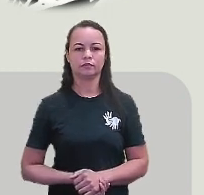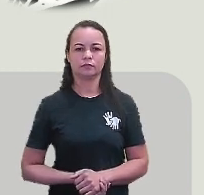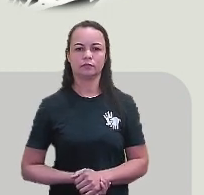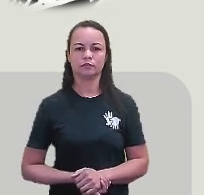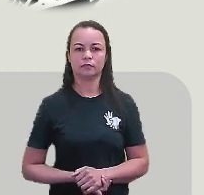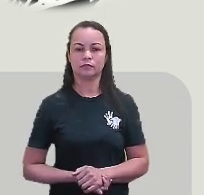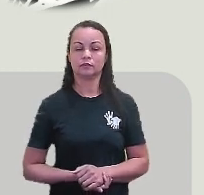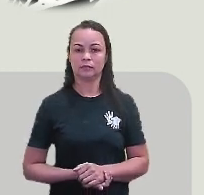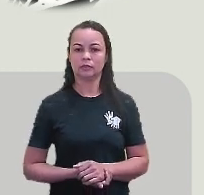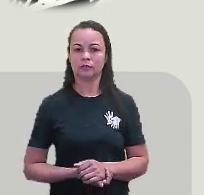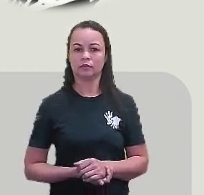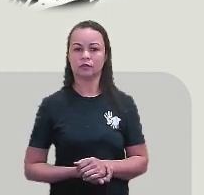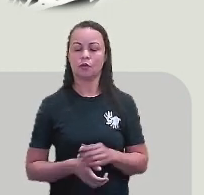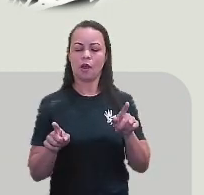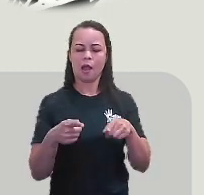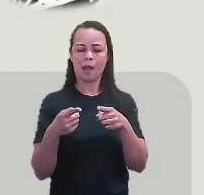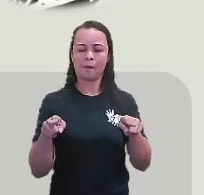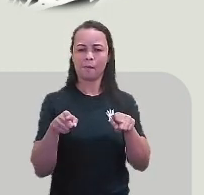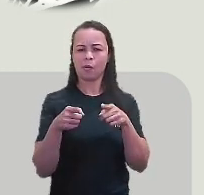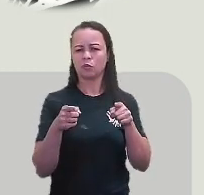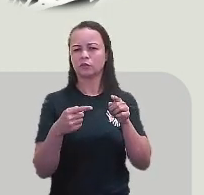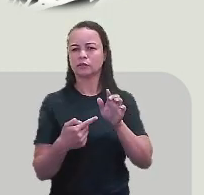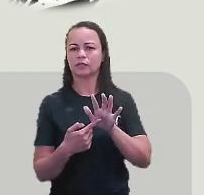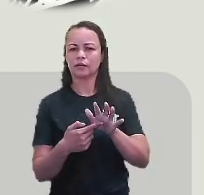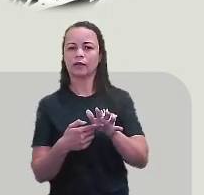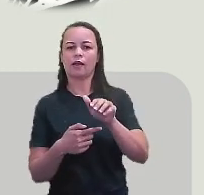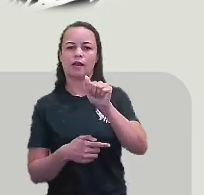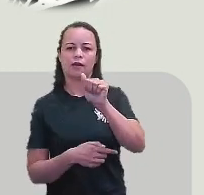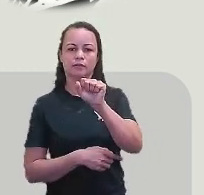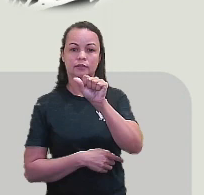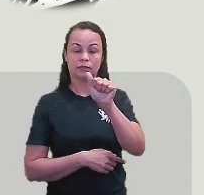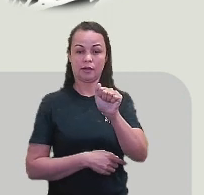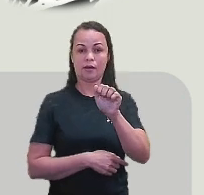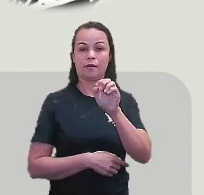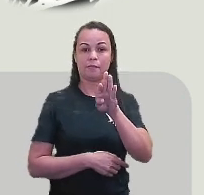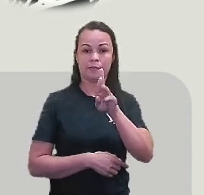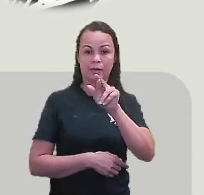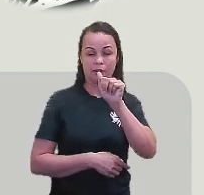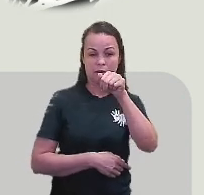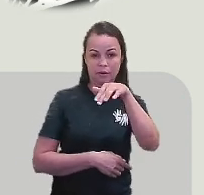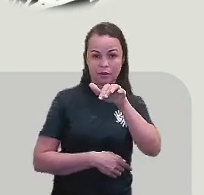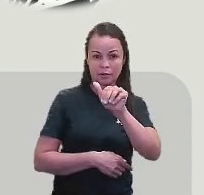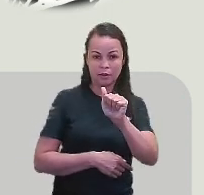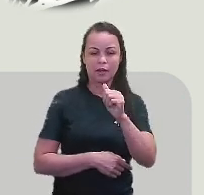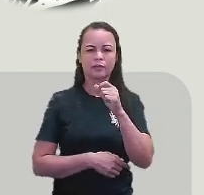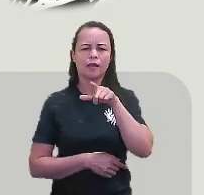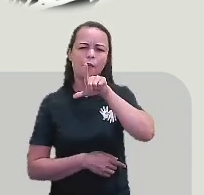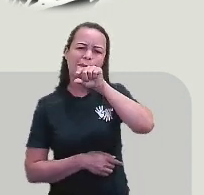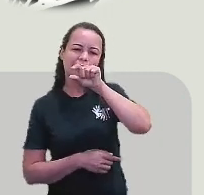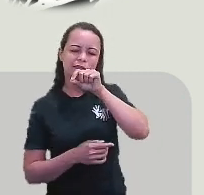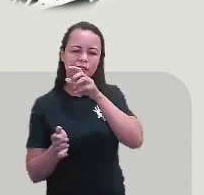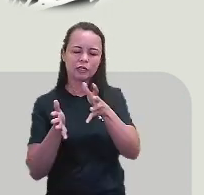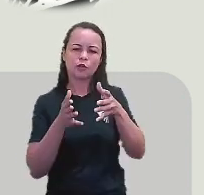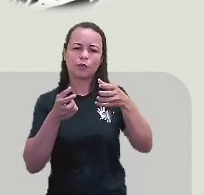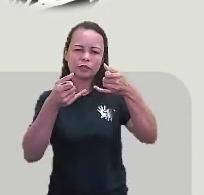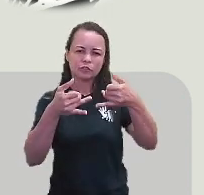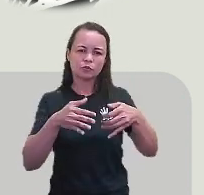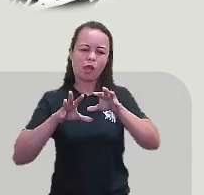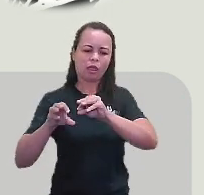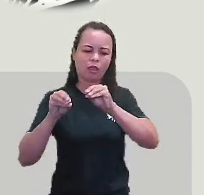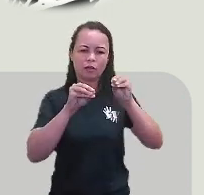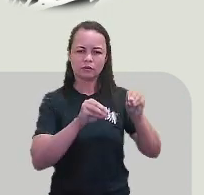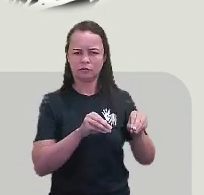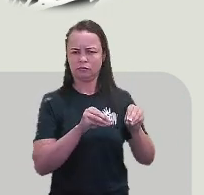Eu trouxe a música Asa Branca, do nosso rei do Baião, Luiz Gonzaga. Essa música fala sobre migração e o motivo de